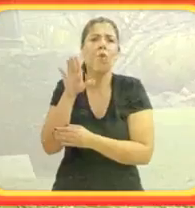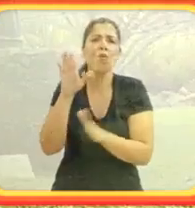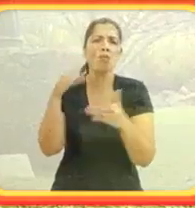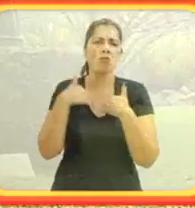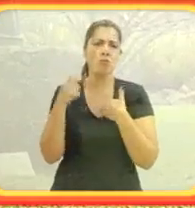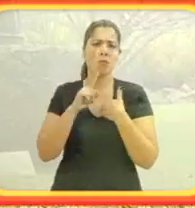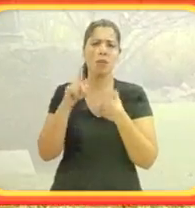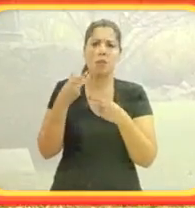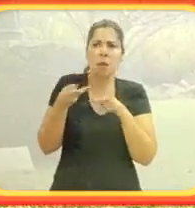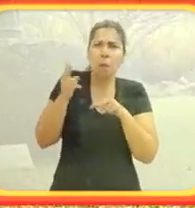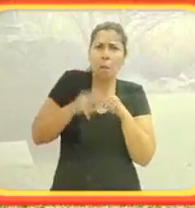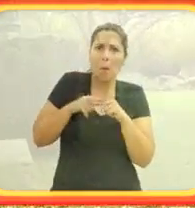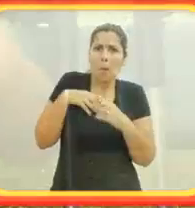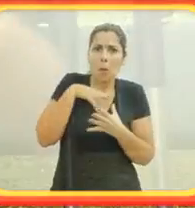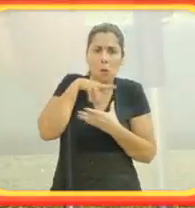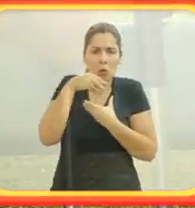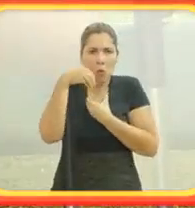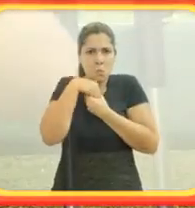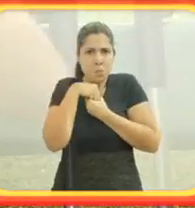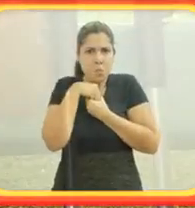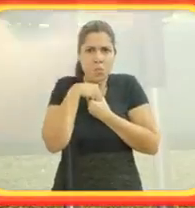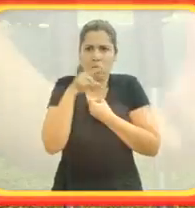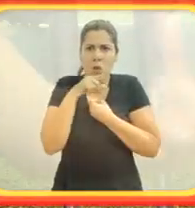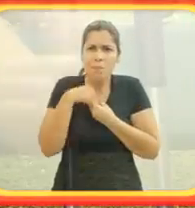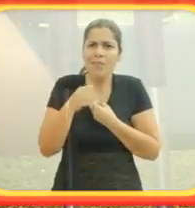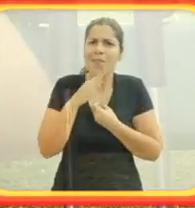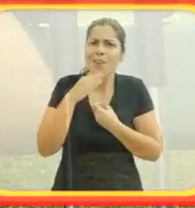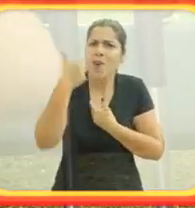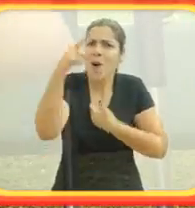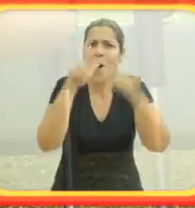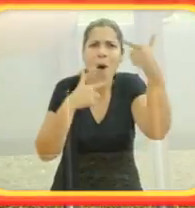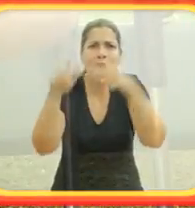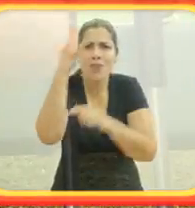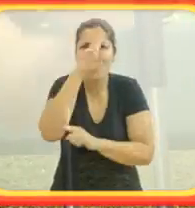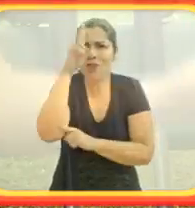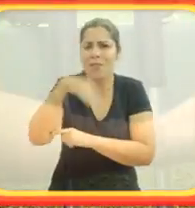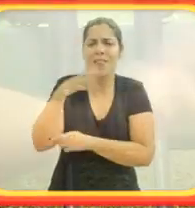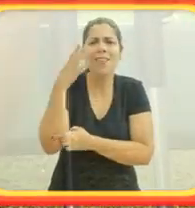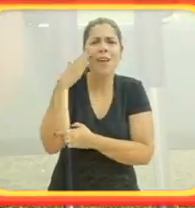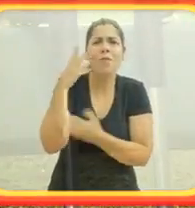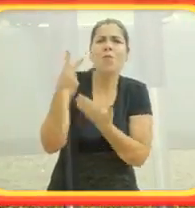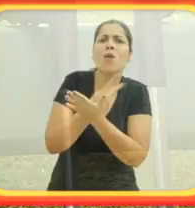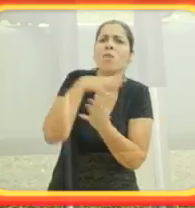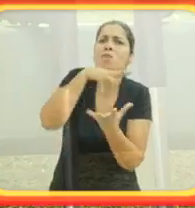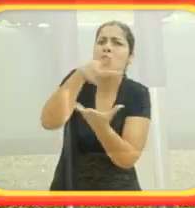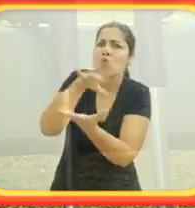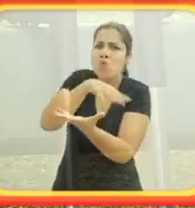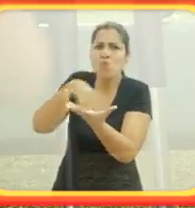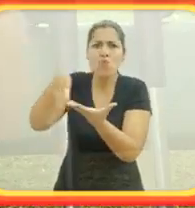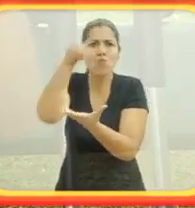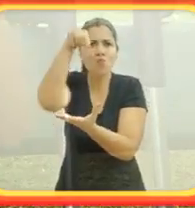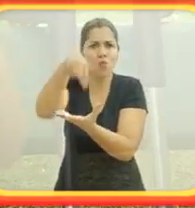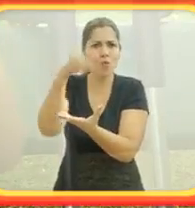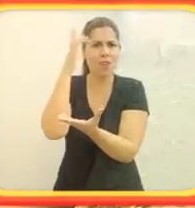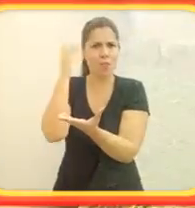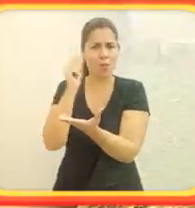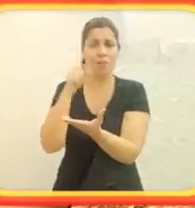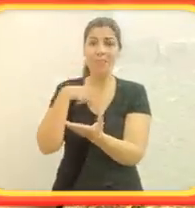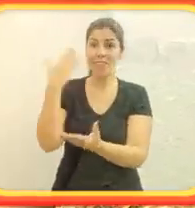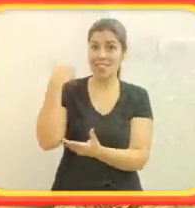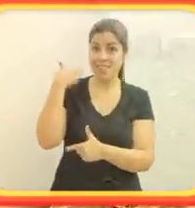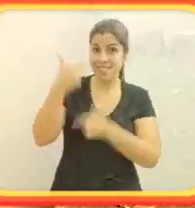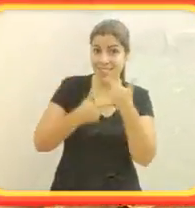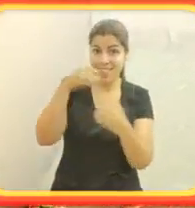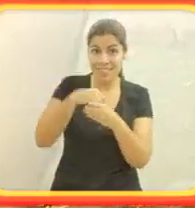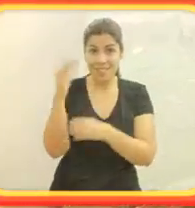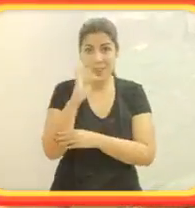não são a minha, e não ficar presa no meu mundo, mas sim conhecer outras histórias, saber que o mundo é muito maior do que nós achamos que é, né?